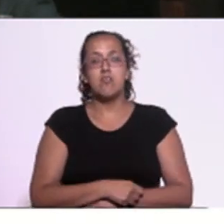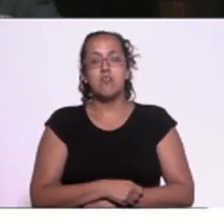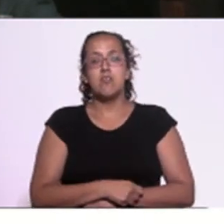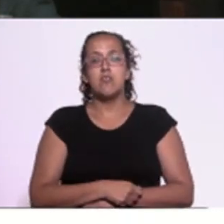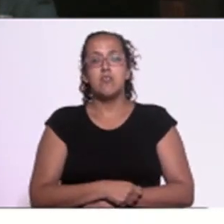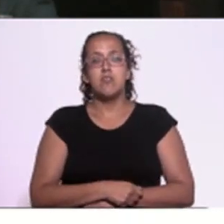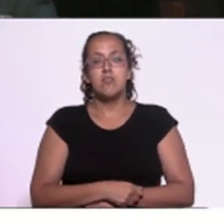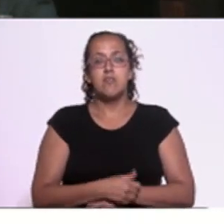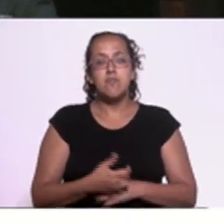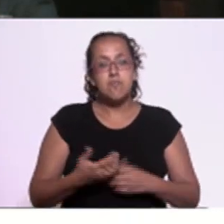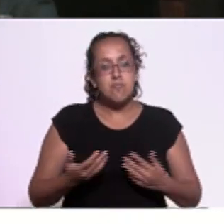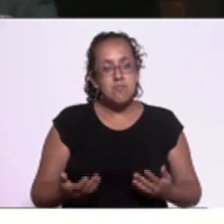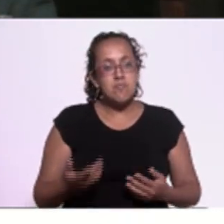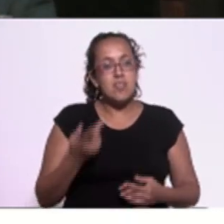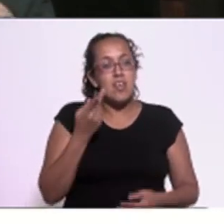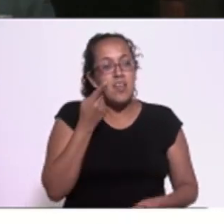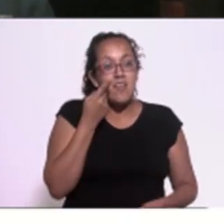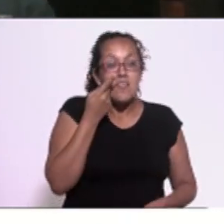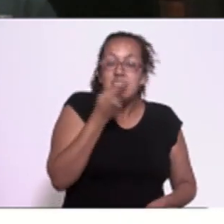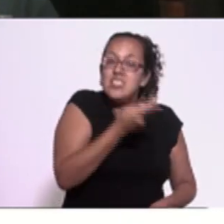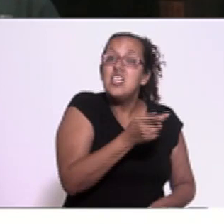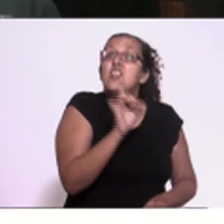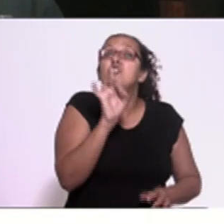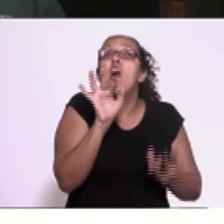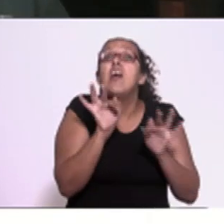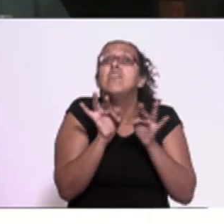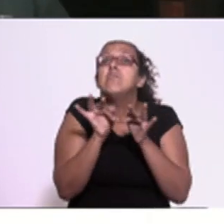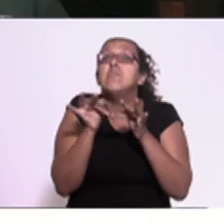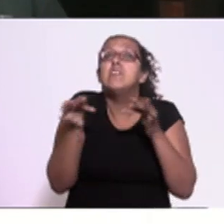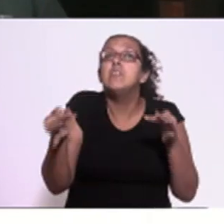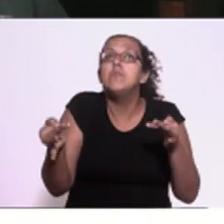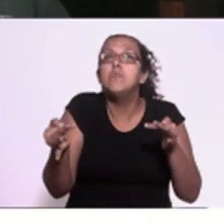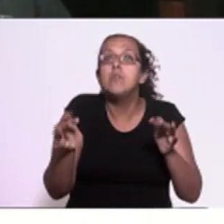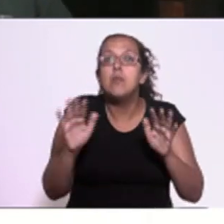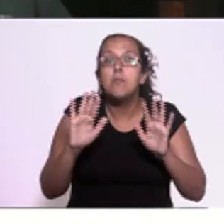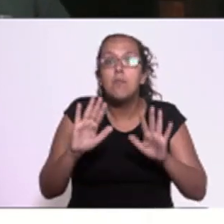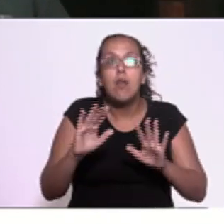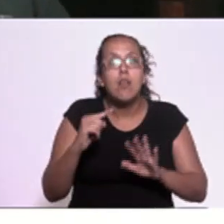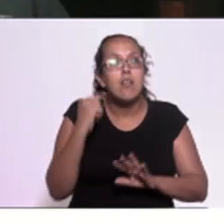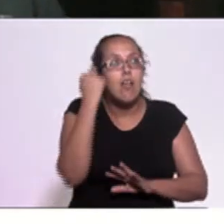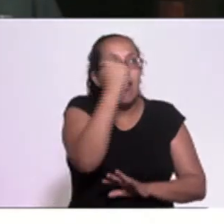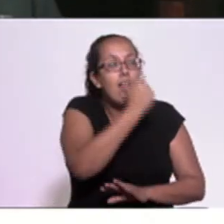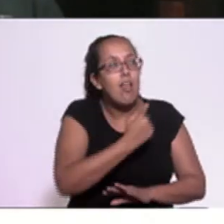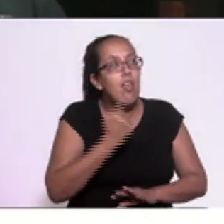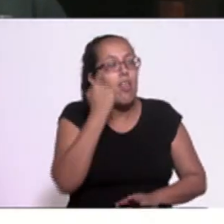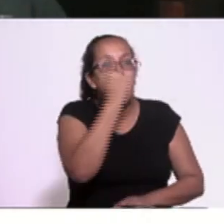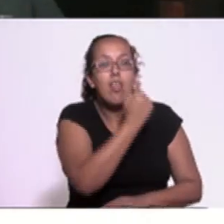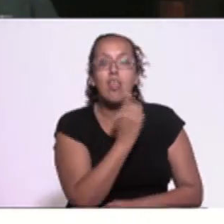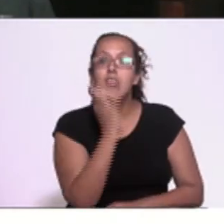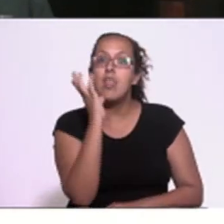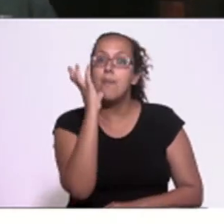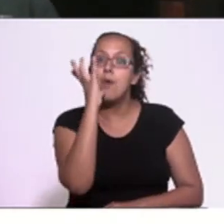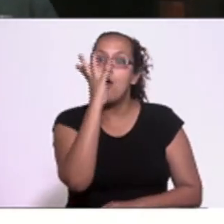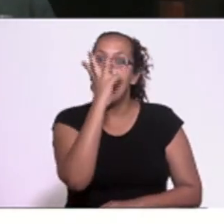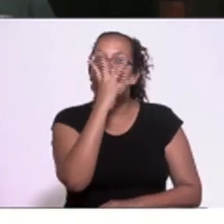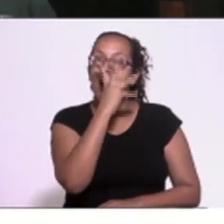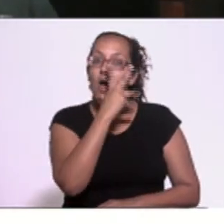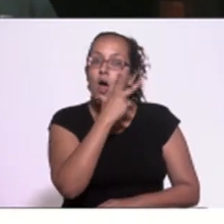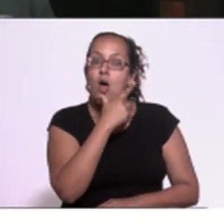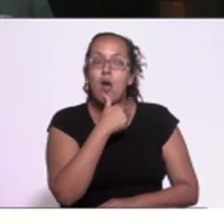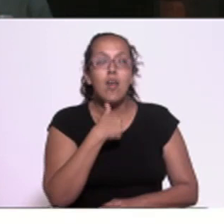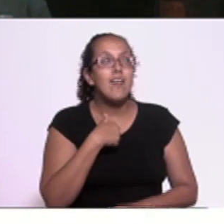E se era para ser uma visita de meia hora, acabou sendo de 1h30, porque ele